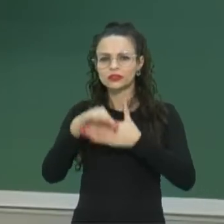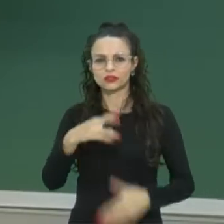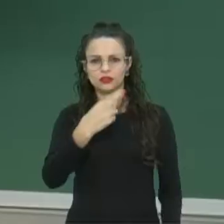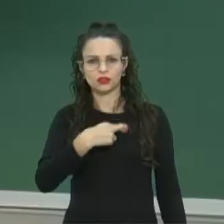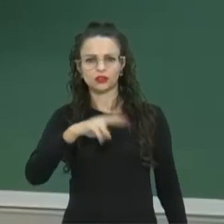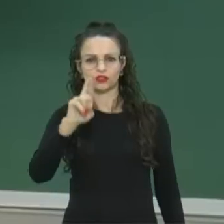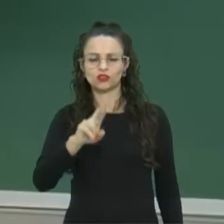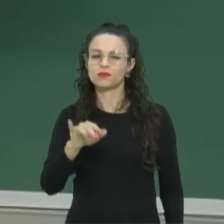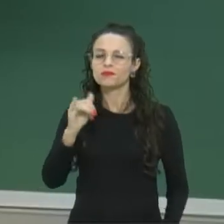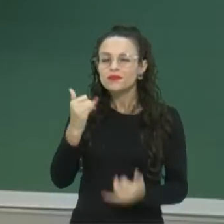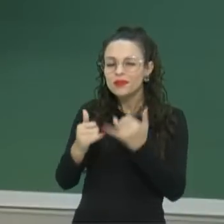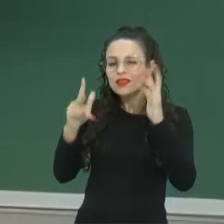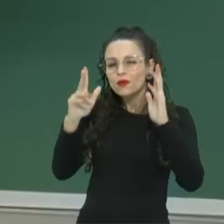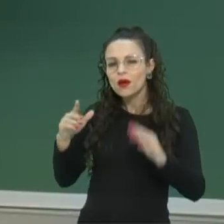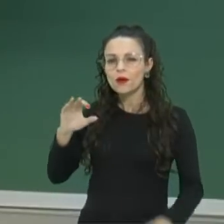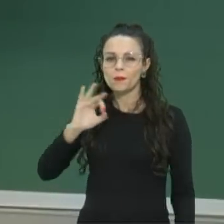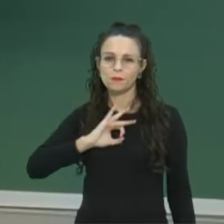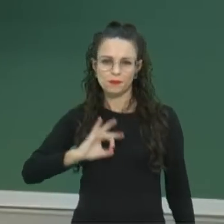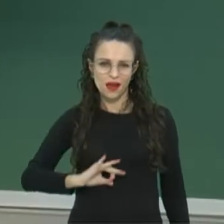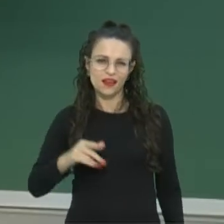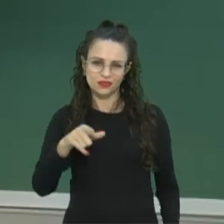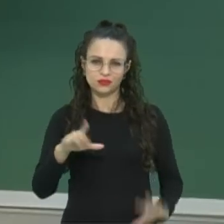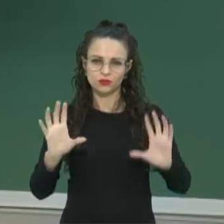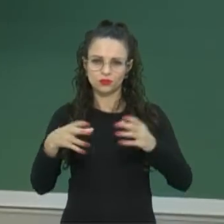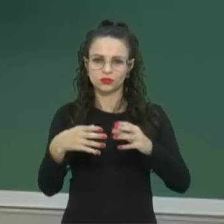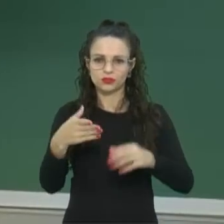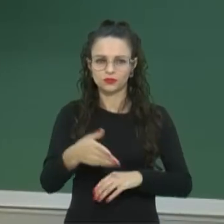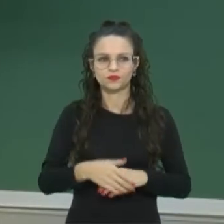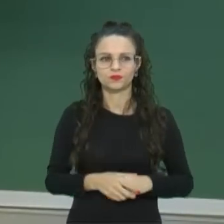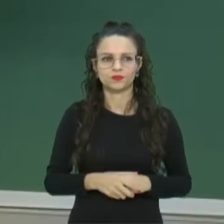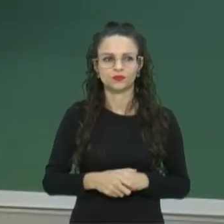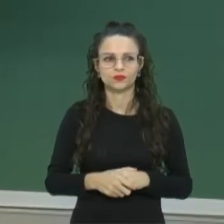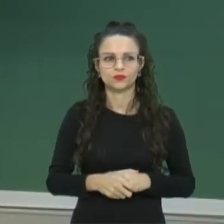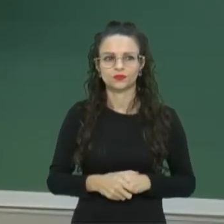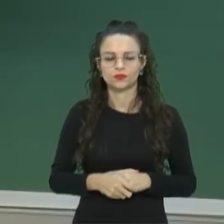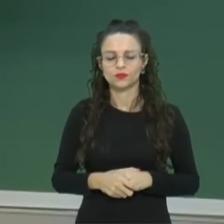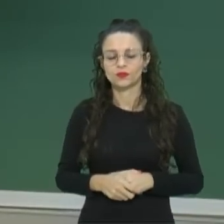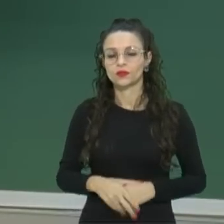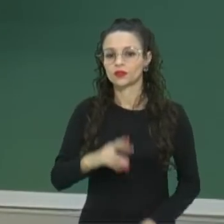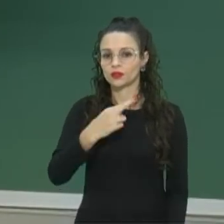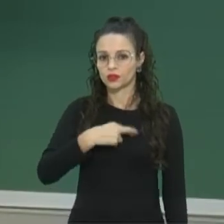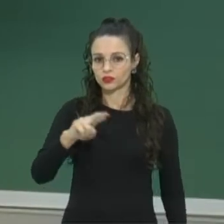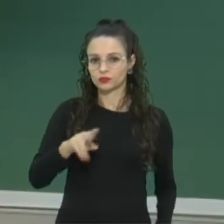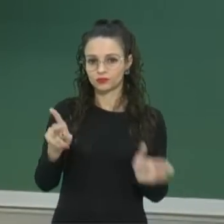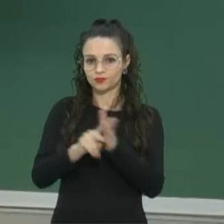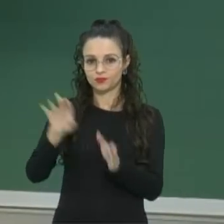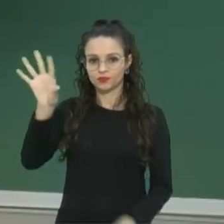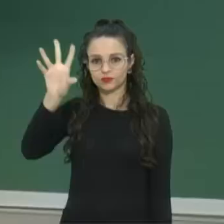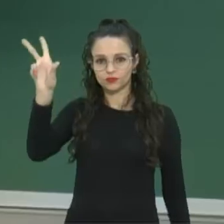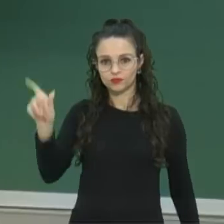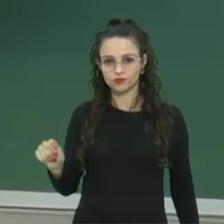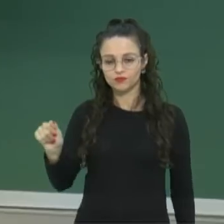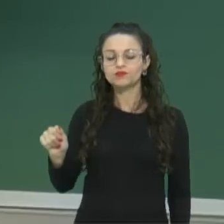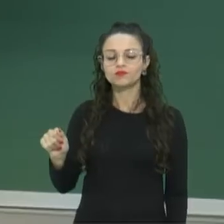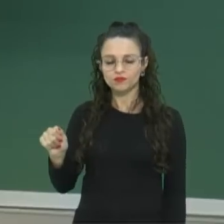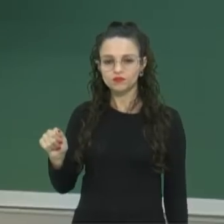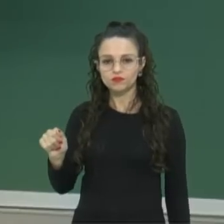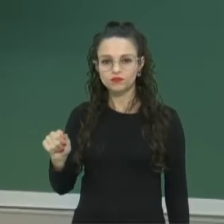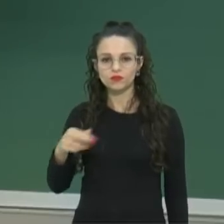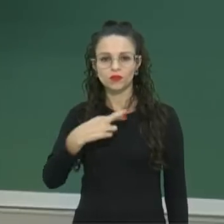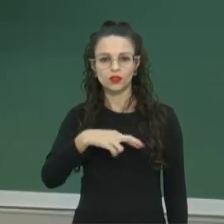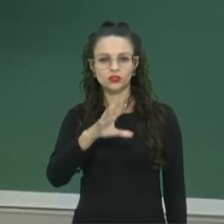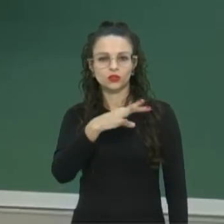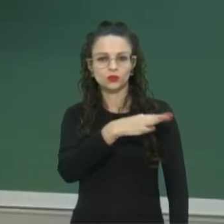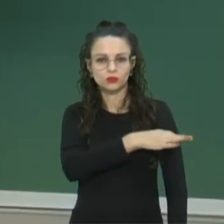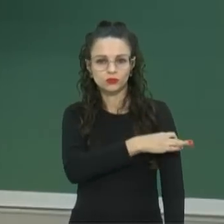fosse o padre da comunidade nesse sentido. Na matriz africana da Umbanda, nós temos